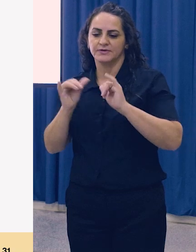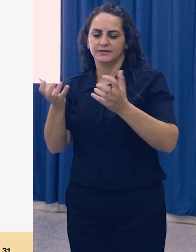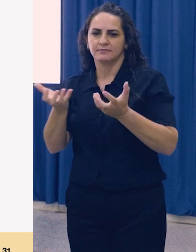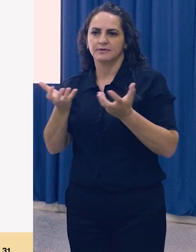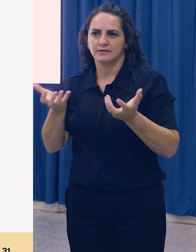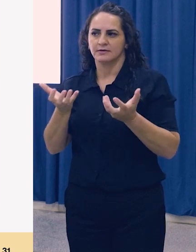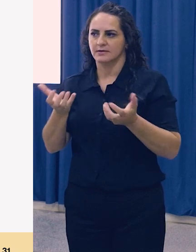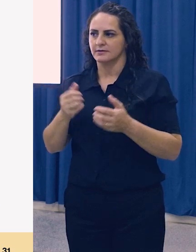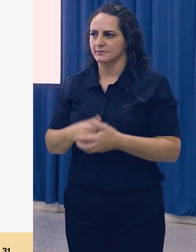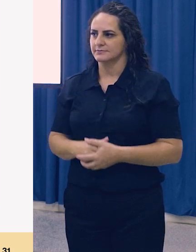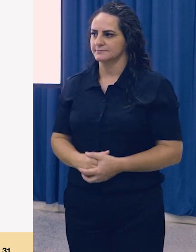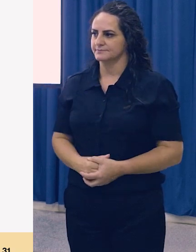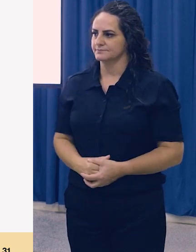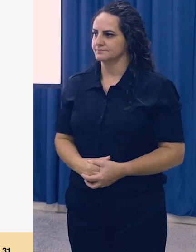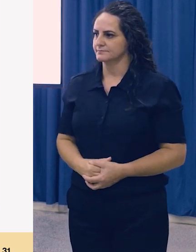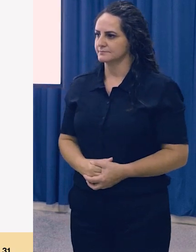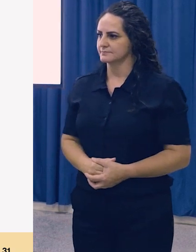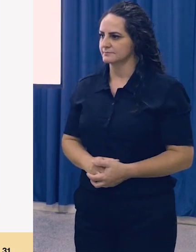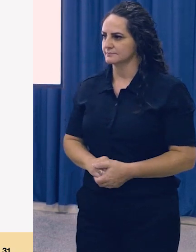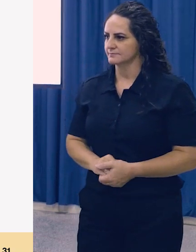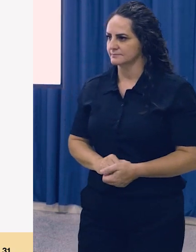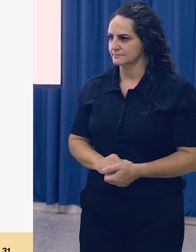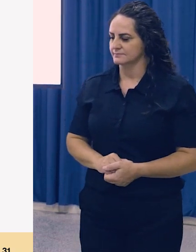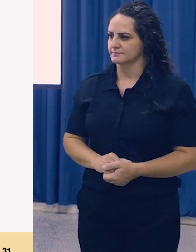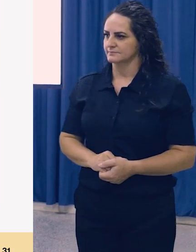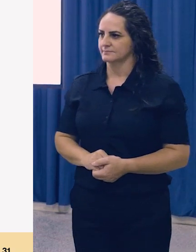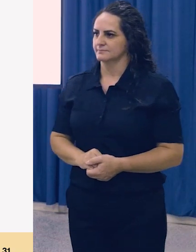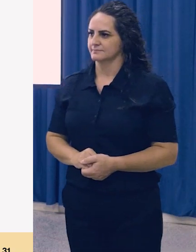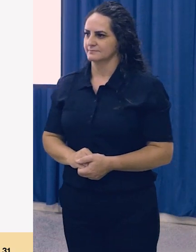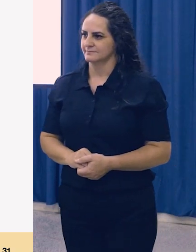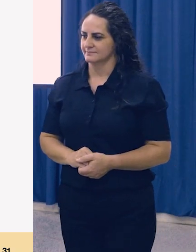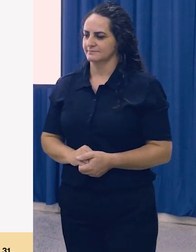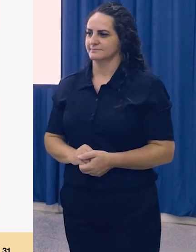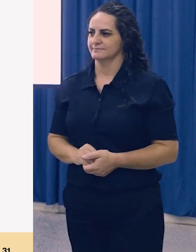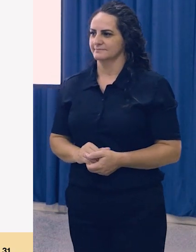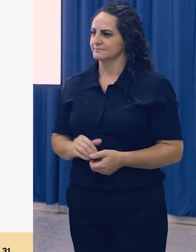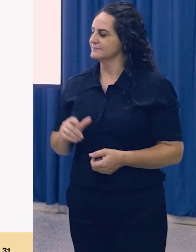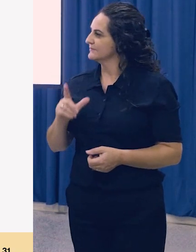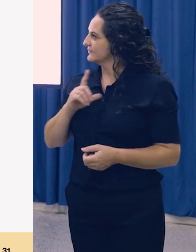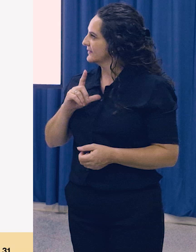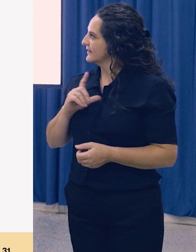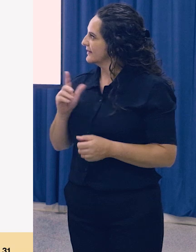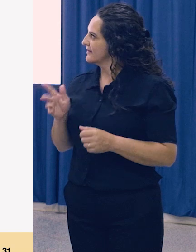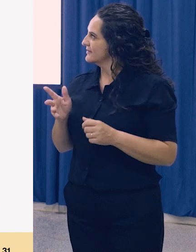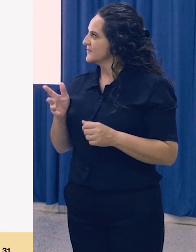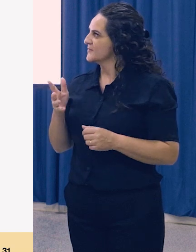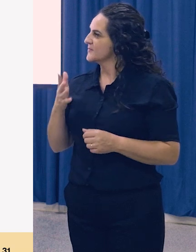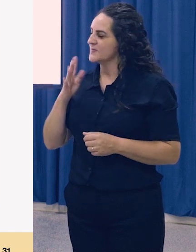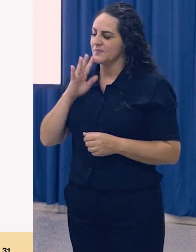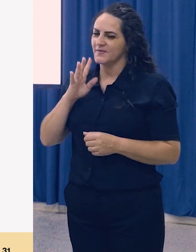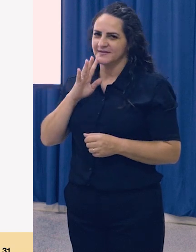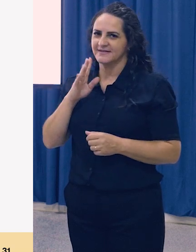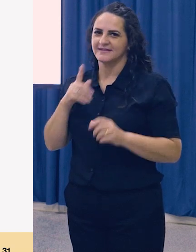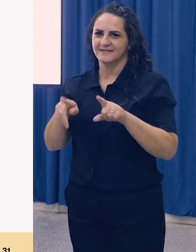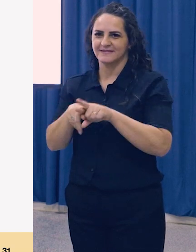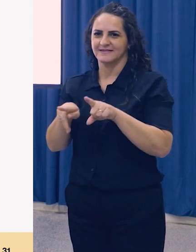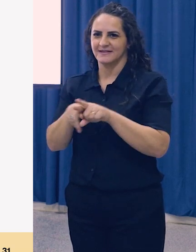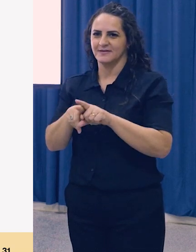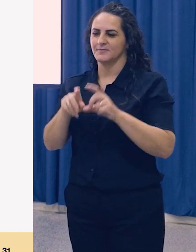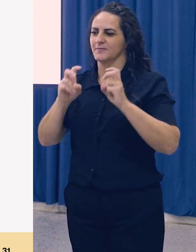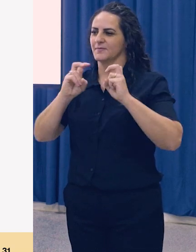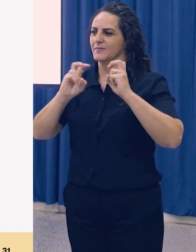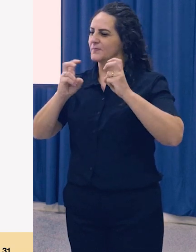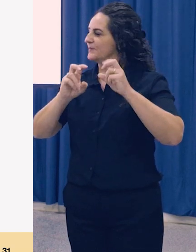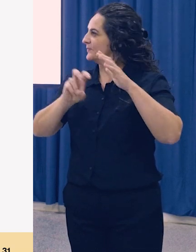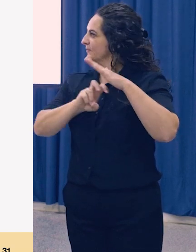fazer. Agora da série Ruptura, que montaram o cenário. Exatamente, eu acho que tá por aqui. Deixa eu...